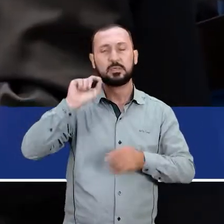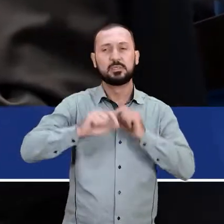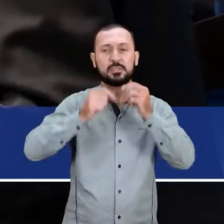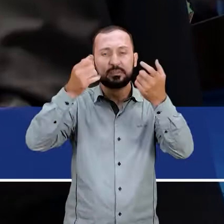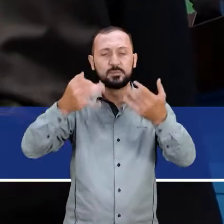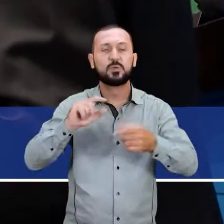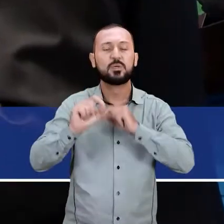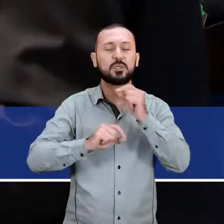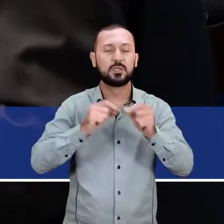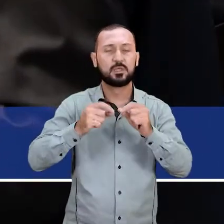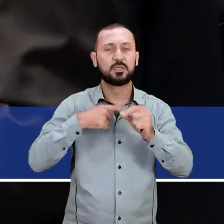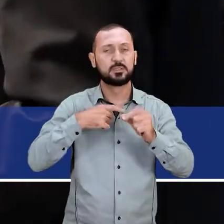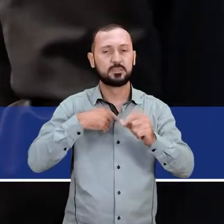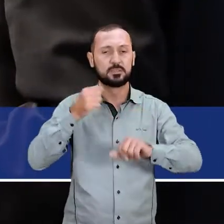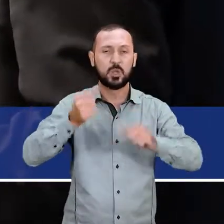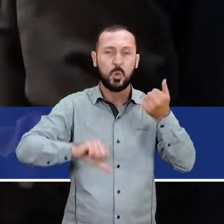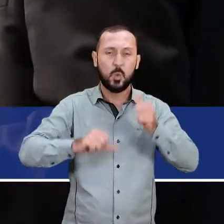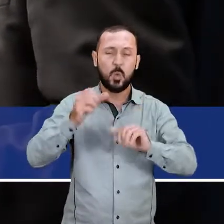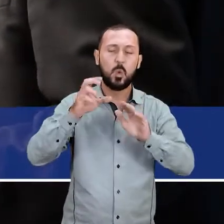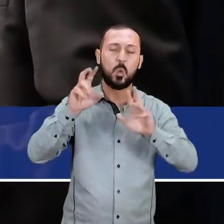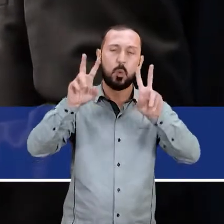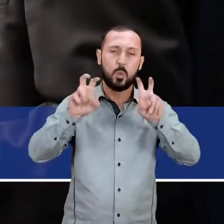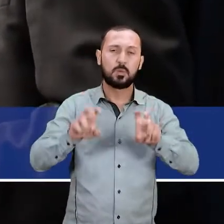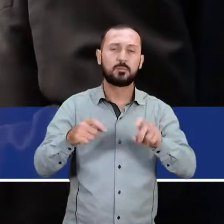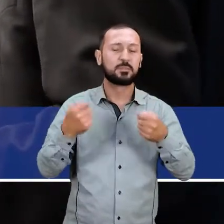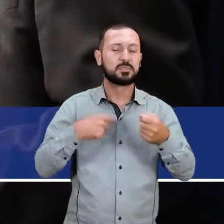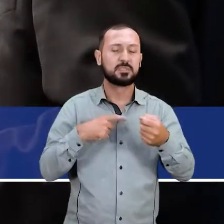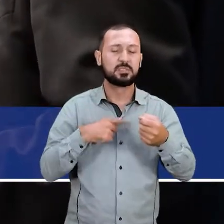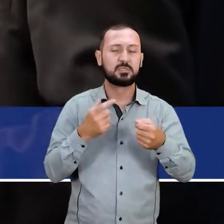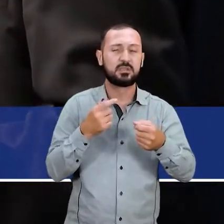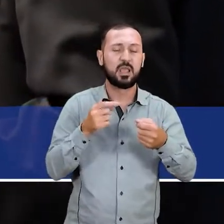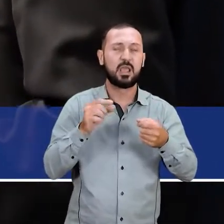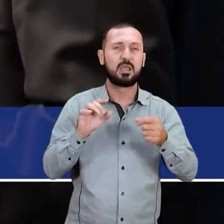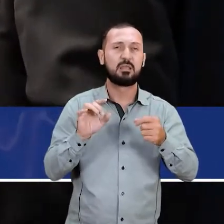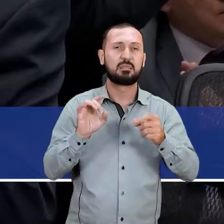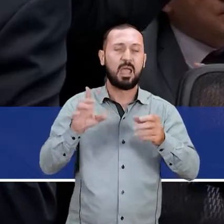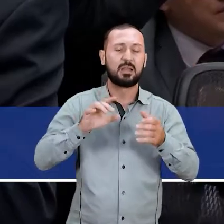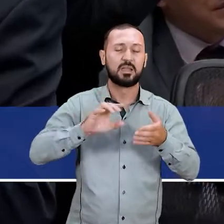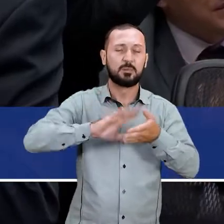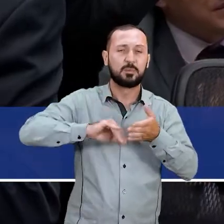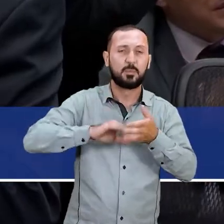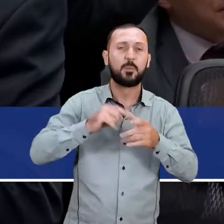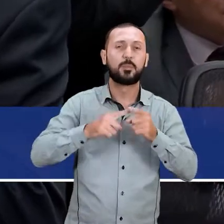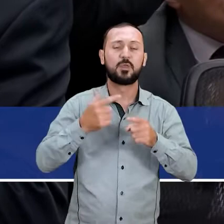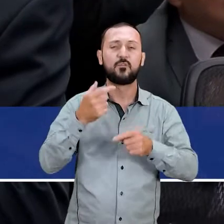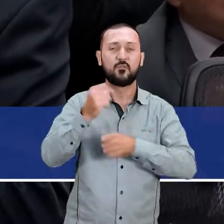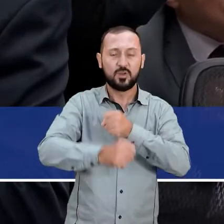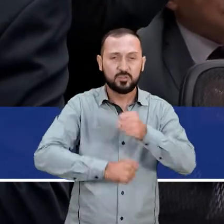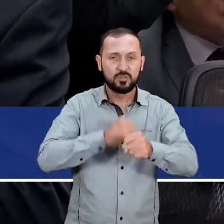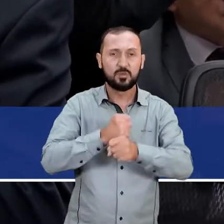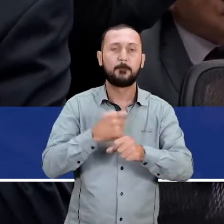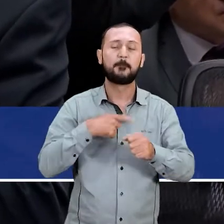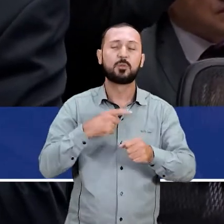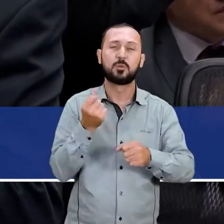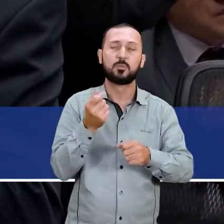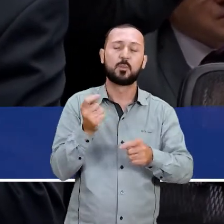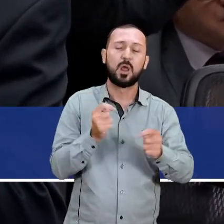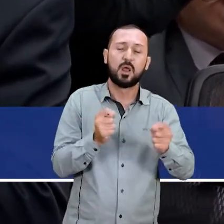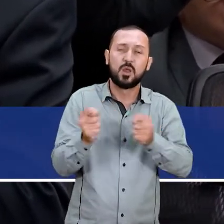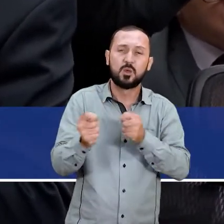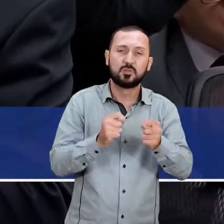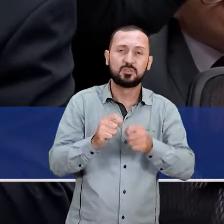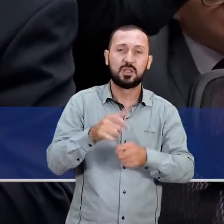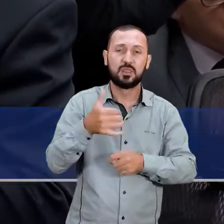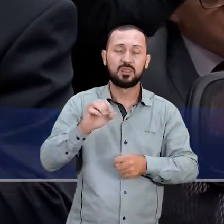Barbosinha, afirmou em seu discurso que a matéria deve ser aprovada sem restrições, pois no período de 20 anos poderá haver